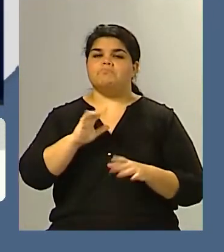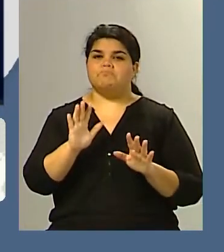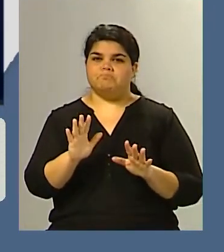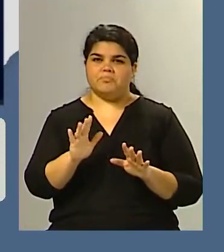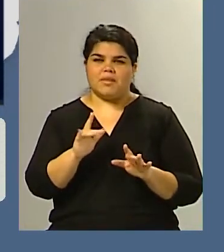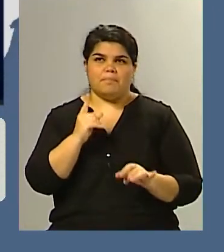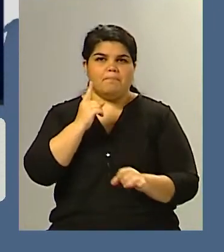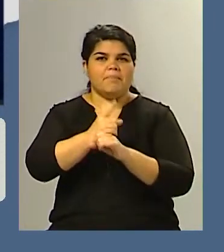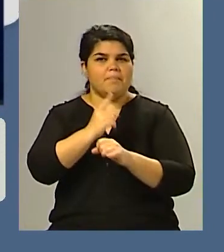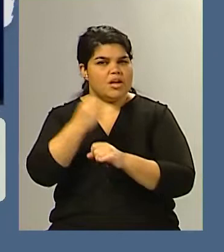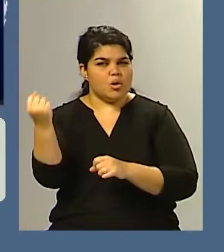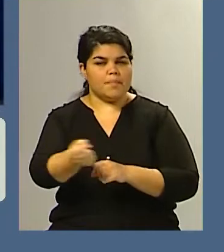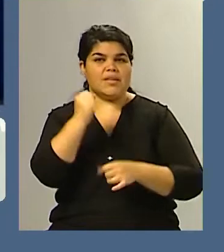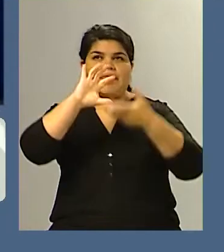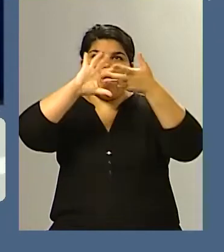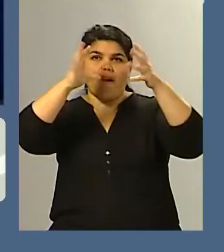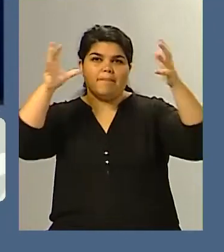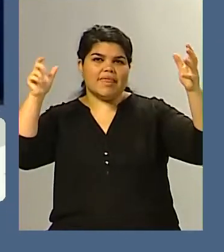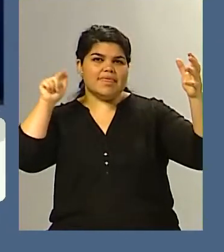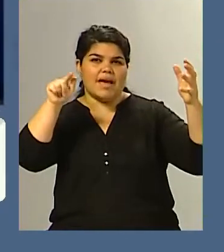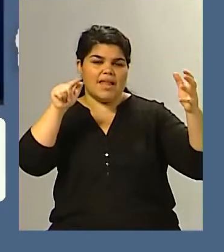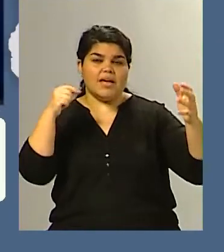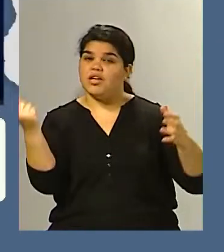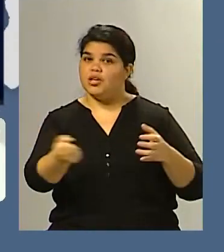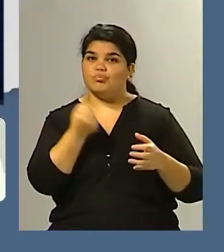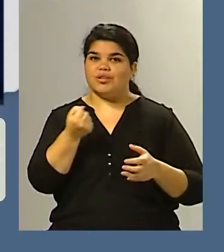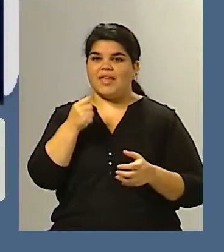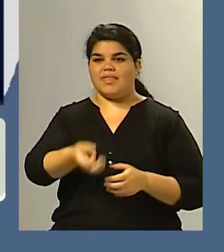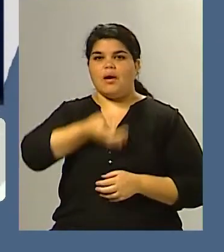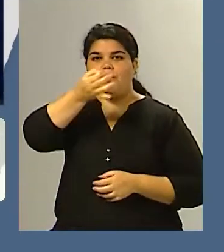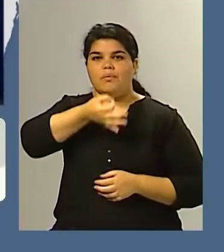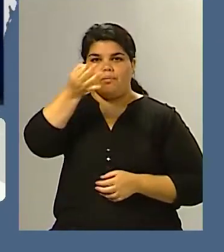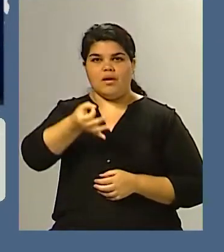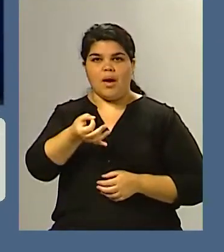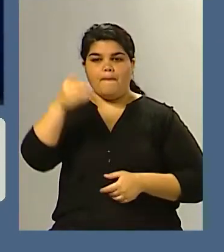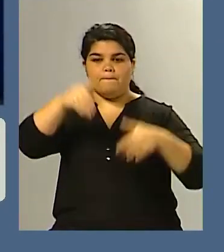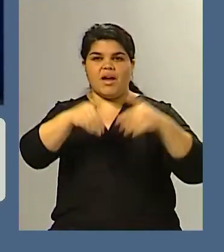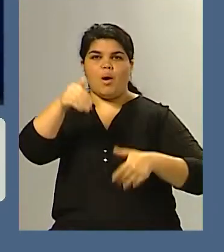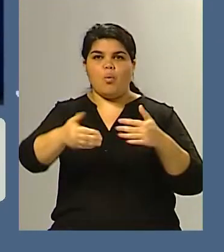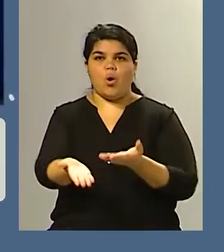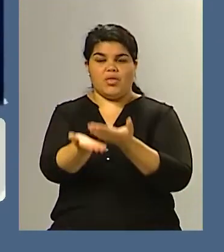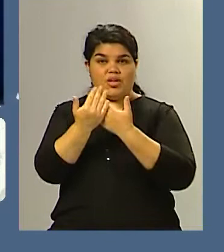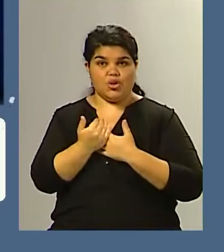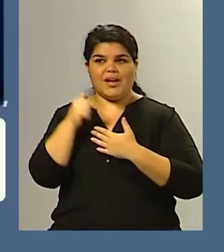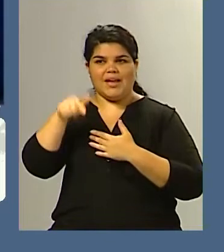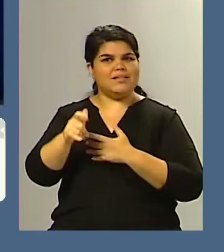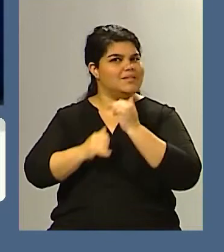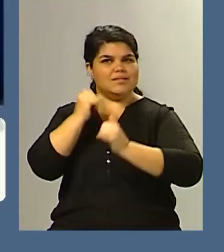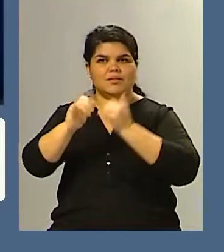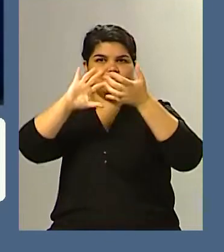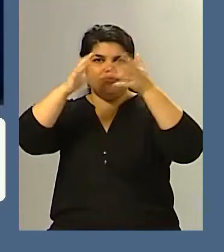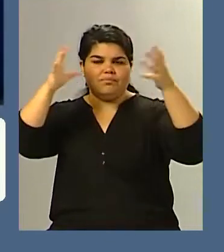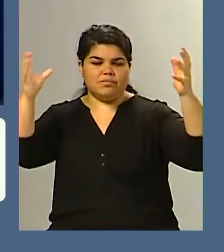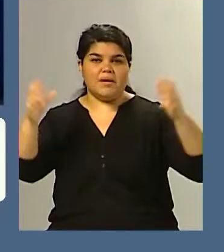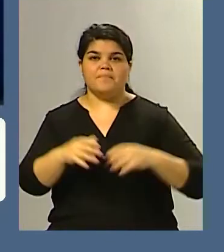a agenda ambiental está no centro da discussão eleitoral. O presidente Lula chamou a que estivesse a seu